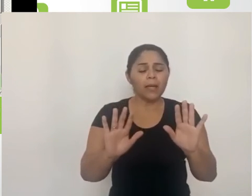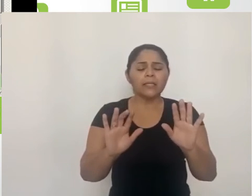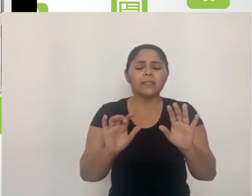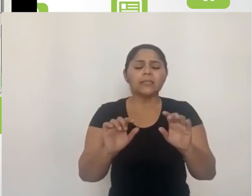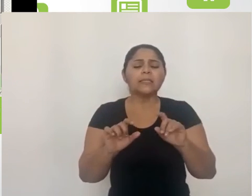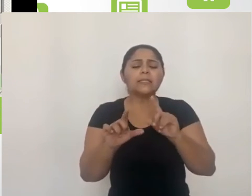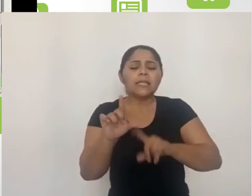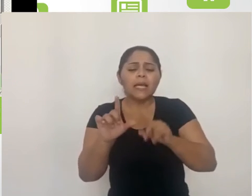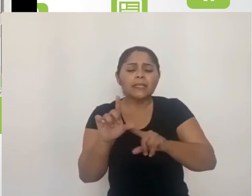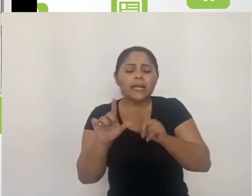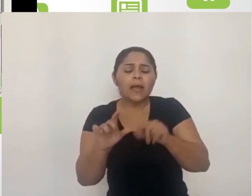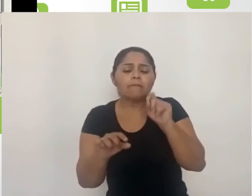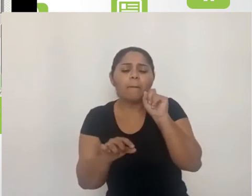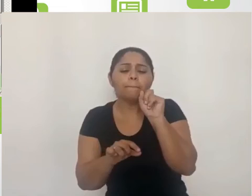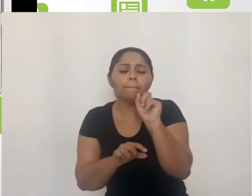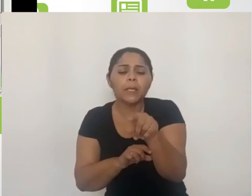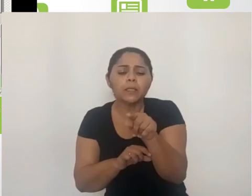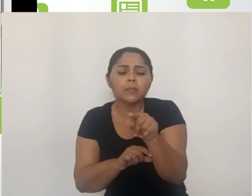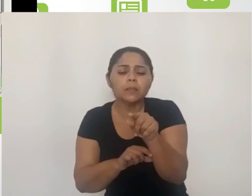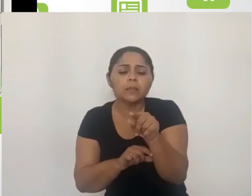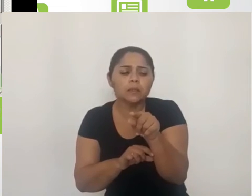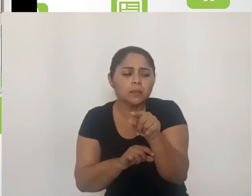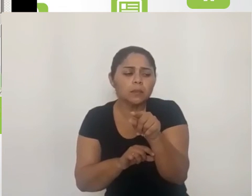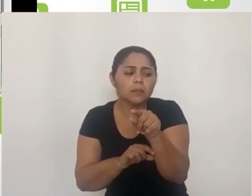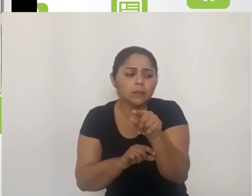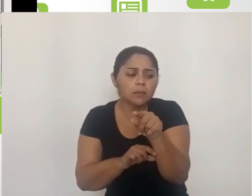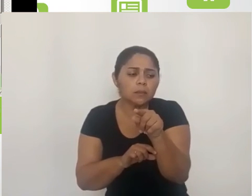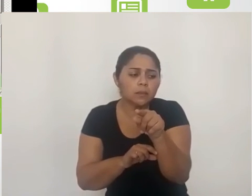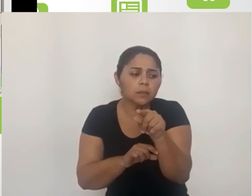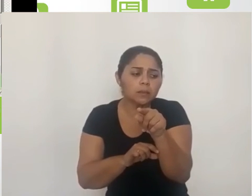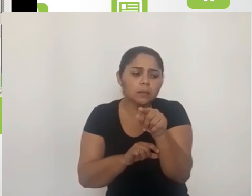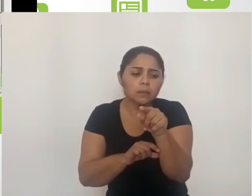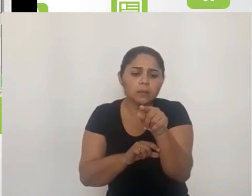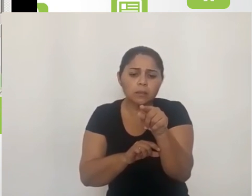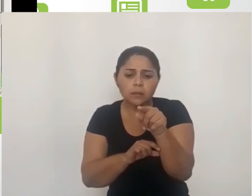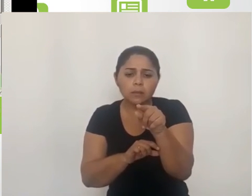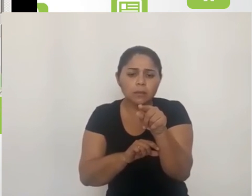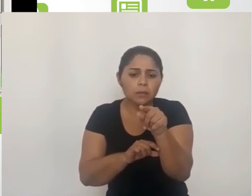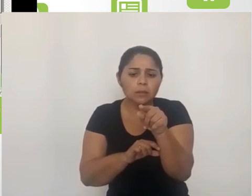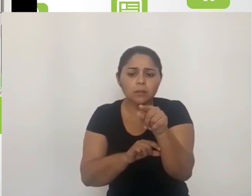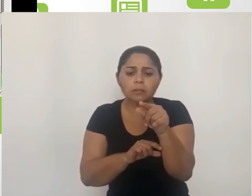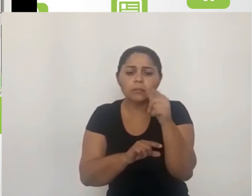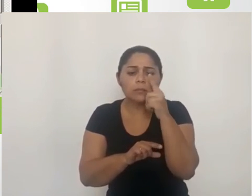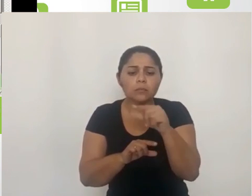Quando eu clico com a letra A e